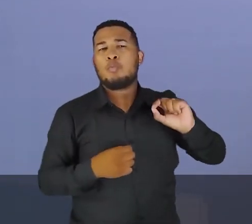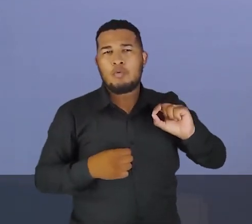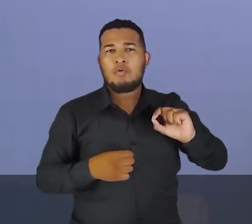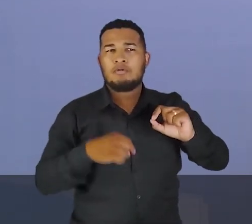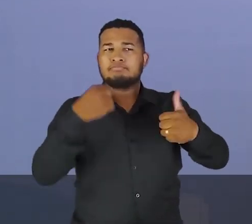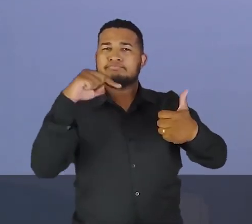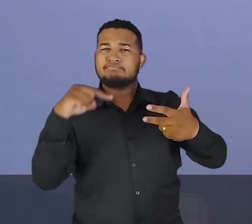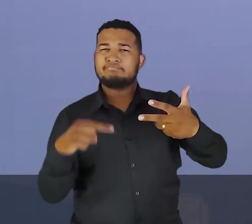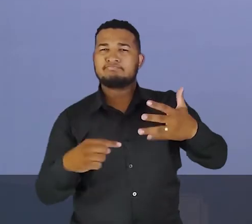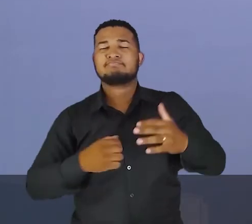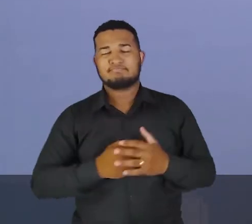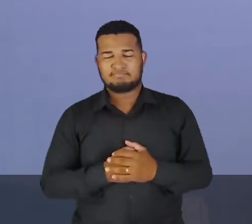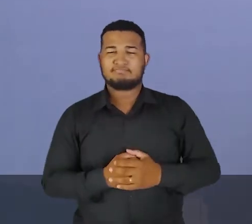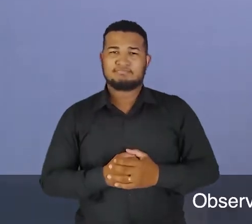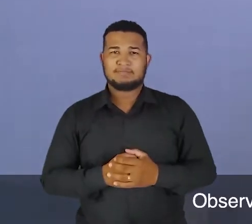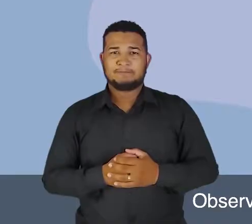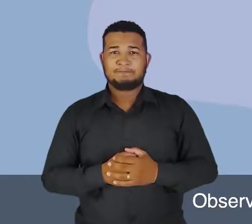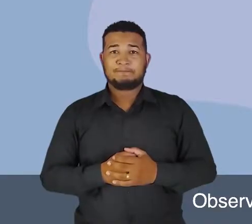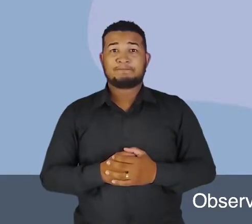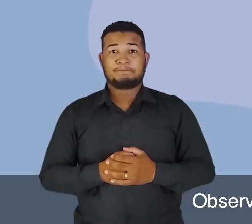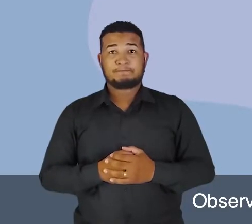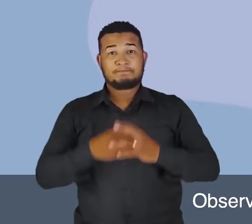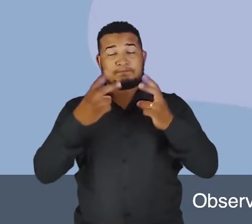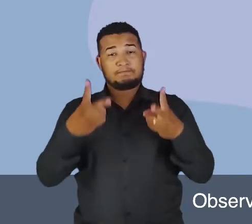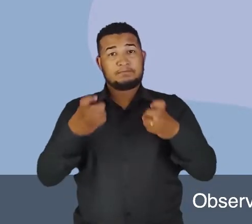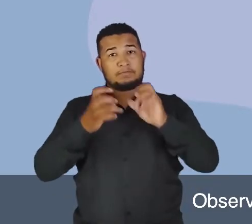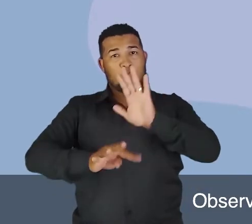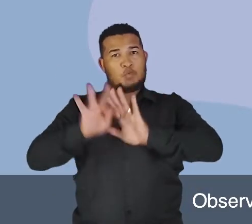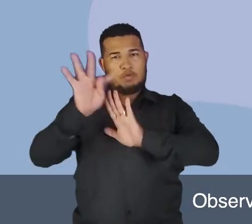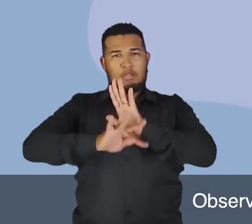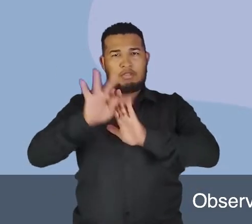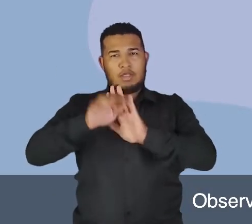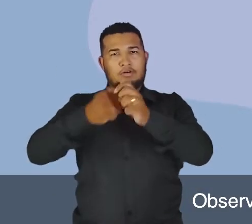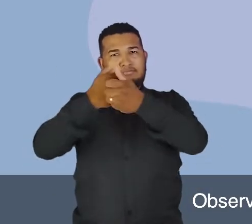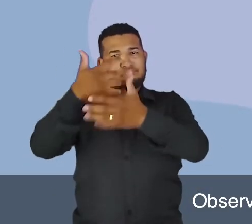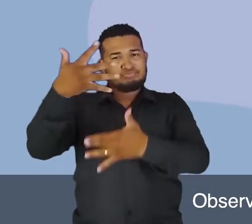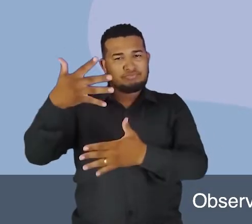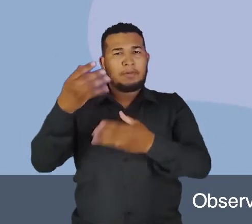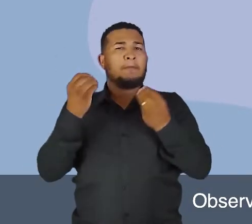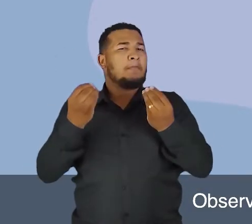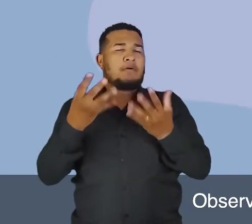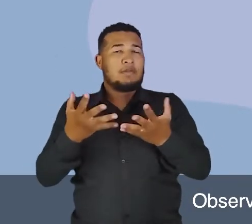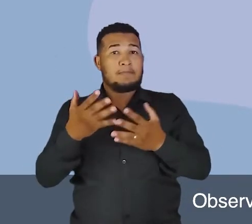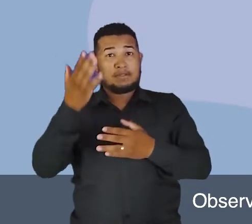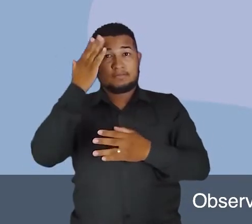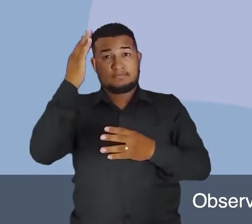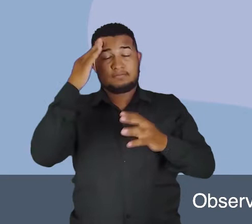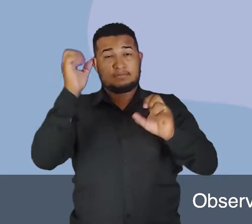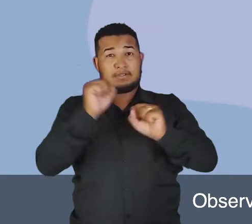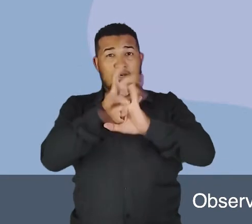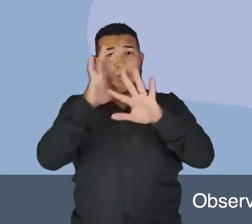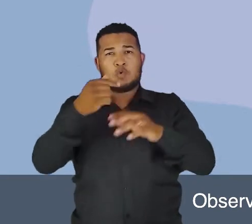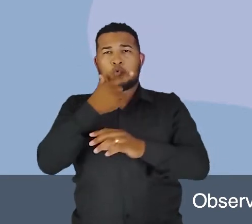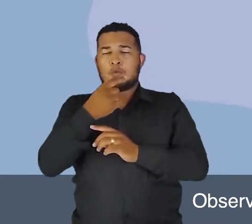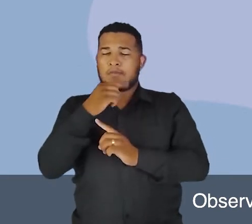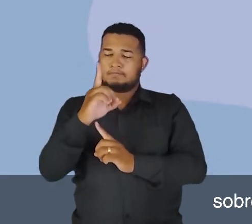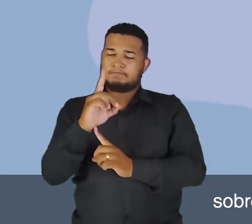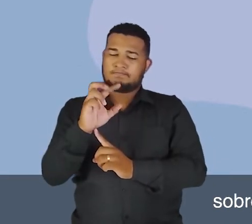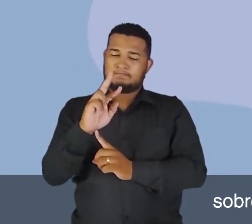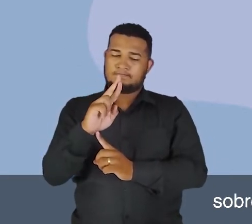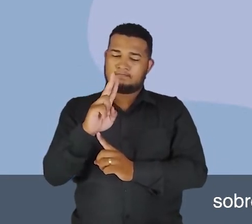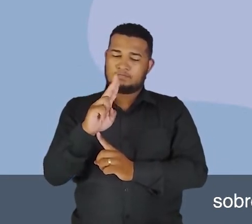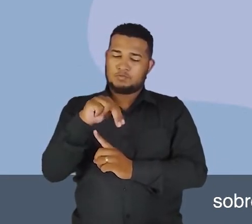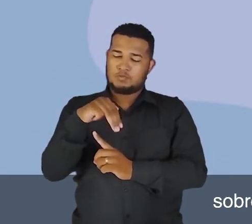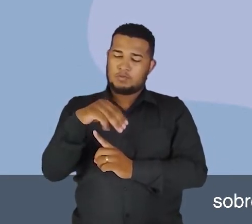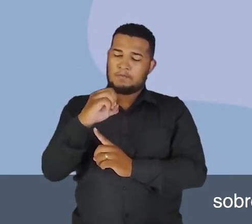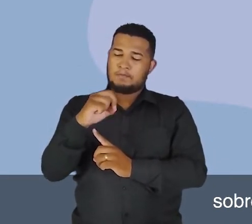um de nós. Vamos continuar. Observem o texto para que vocês entendam que Drummond, ao falar